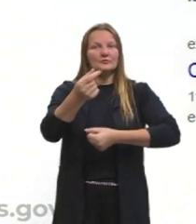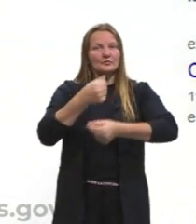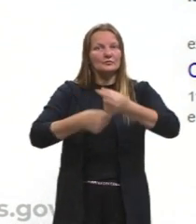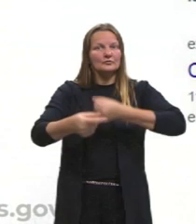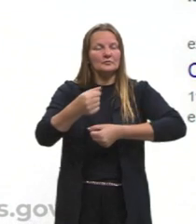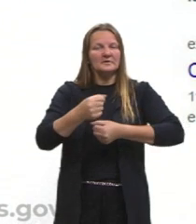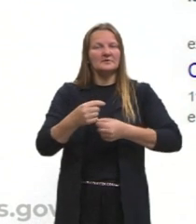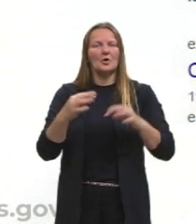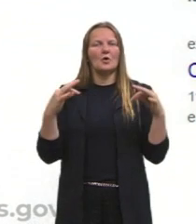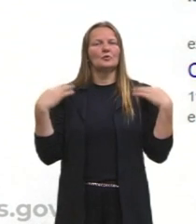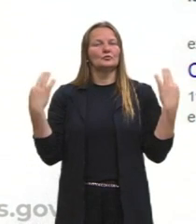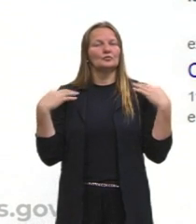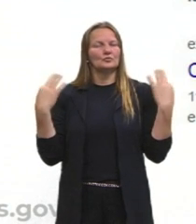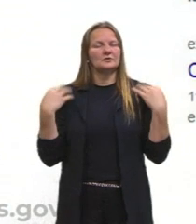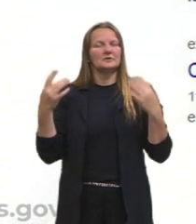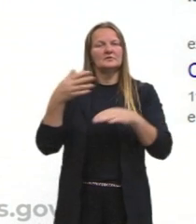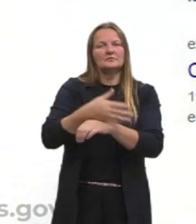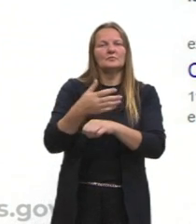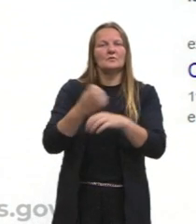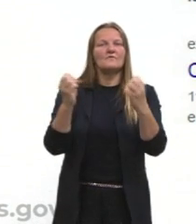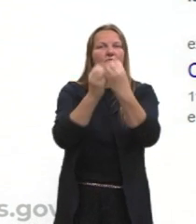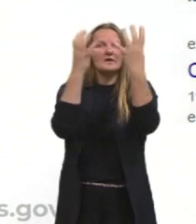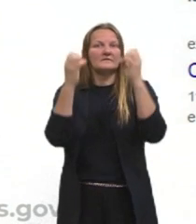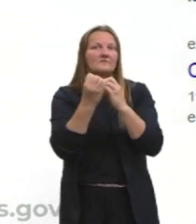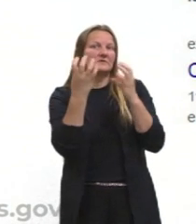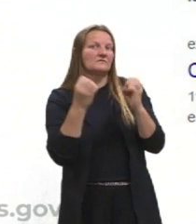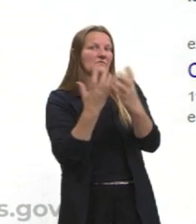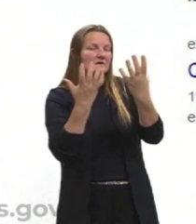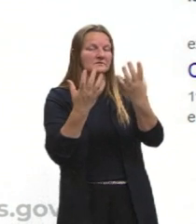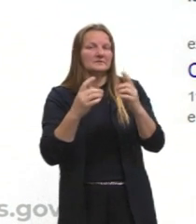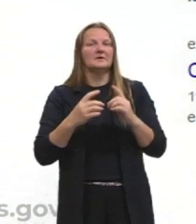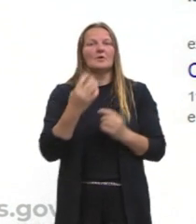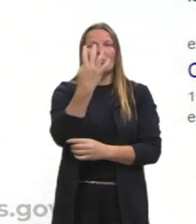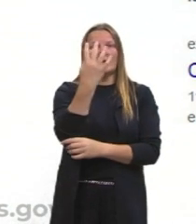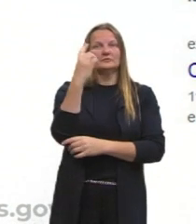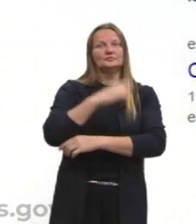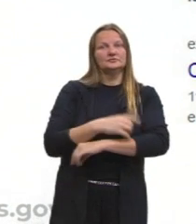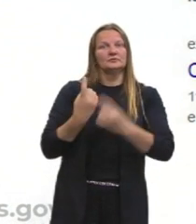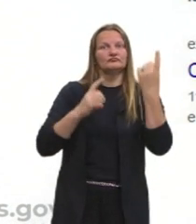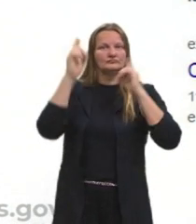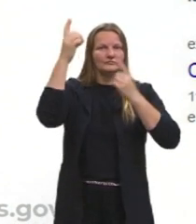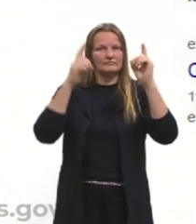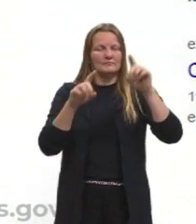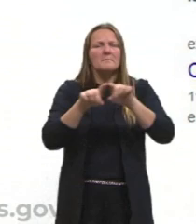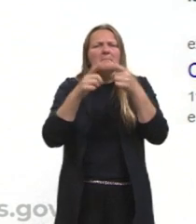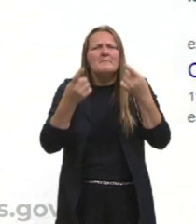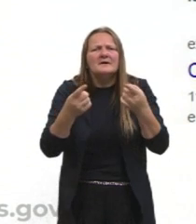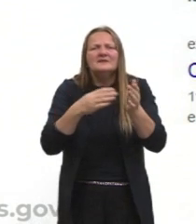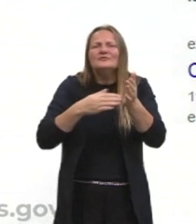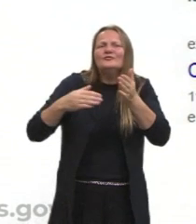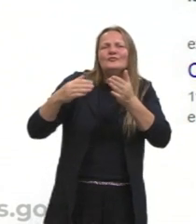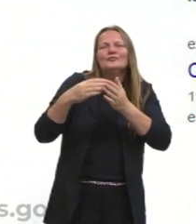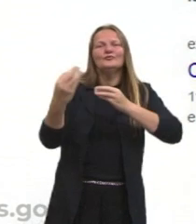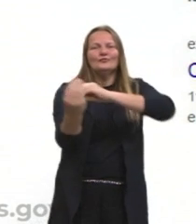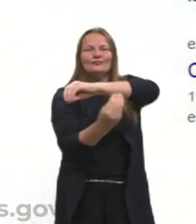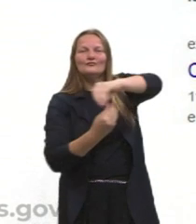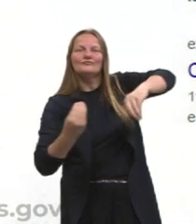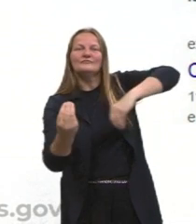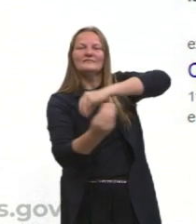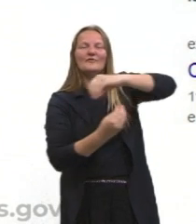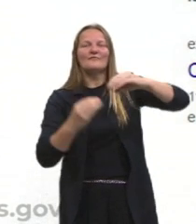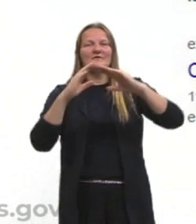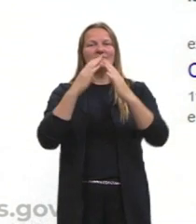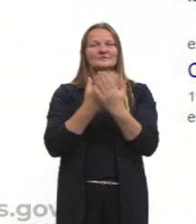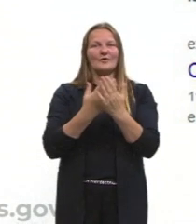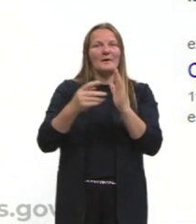de turistas e dos festejos que acontece durante os quatro dias de carnaval mas tudo que envolve uma escola de